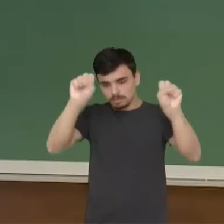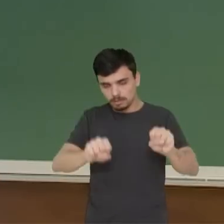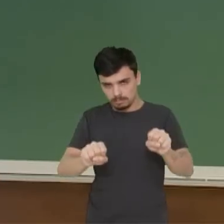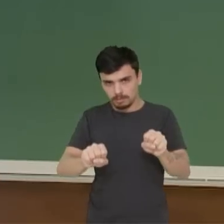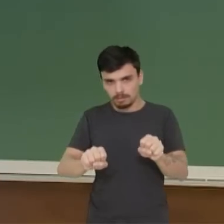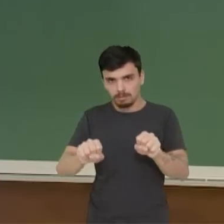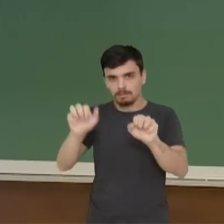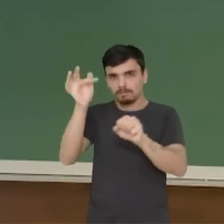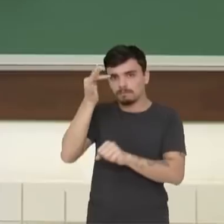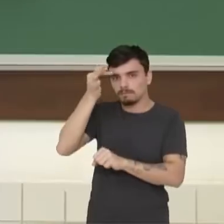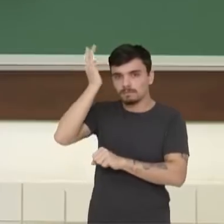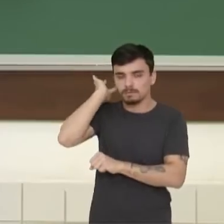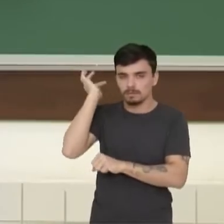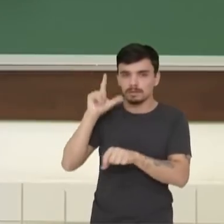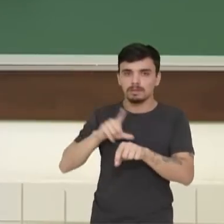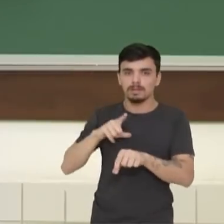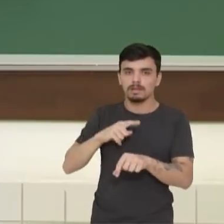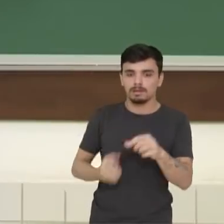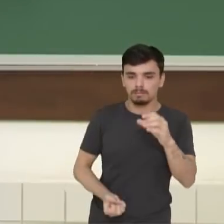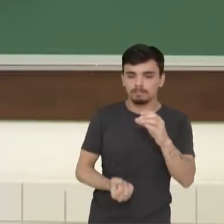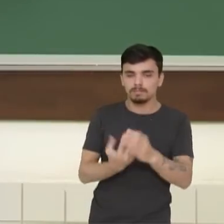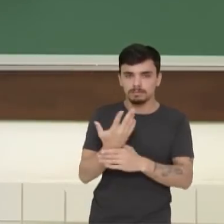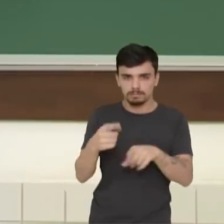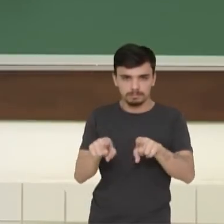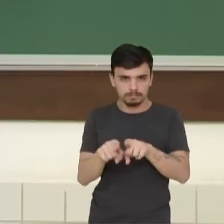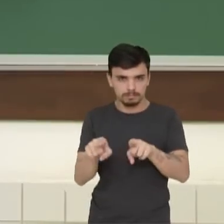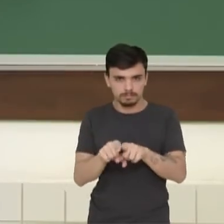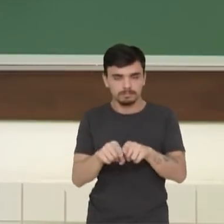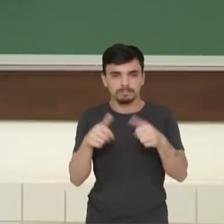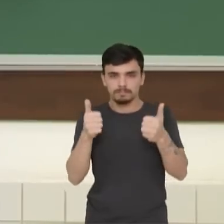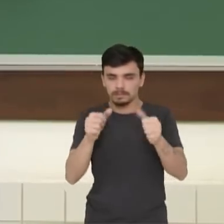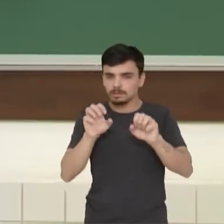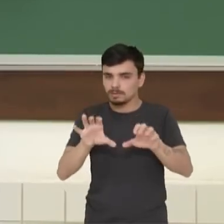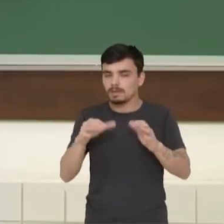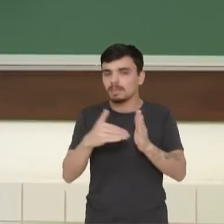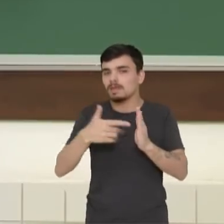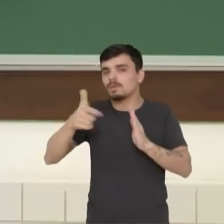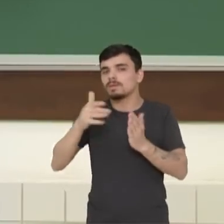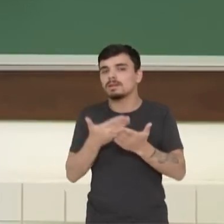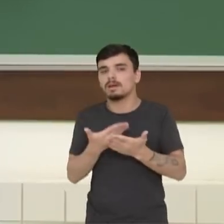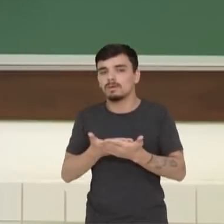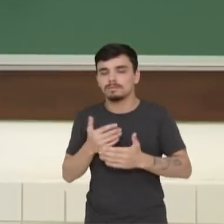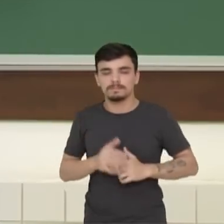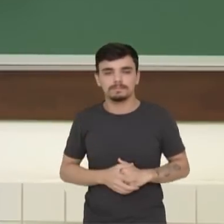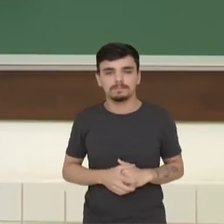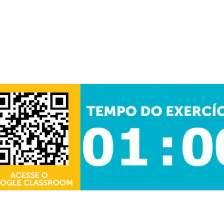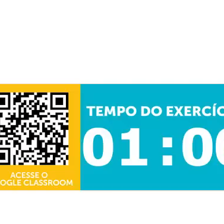Nós vamos ver o renascimento comercial e urbano. E é isso aí, gente. Até a próxima!